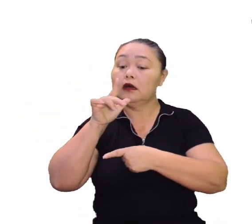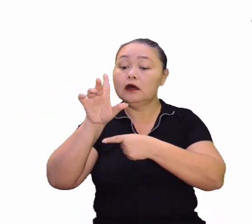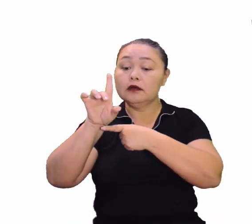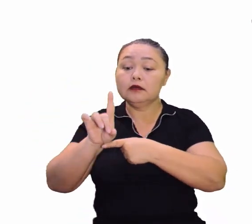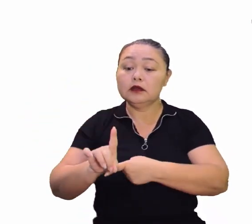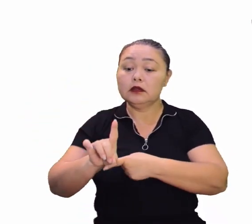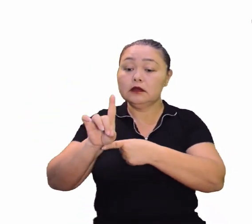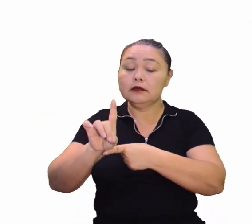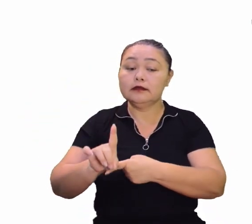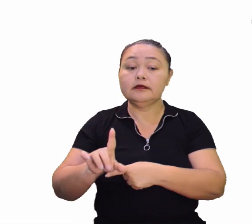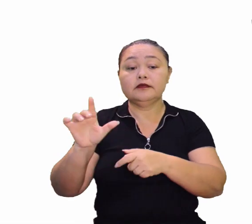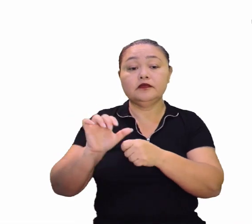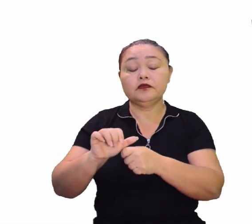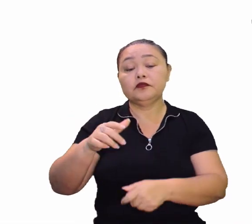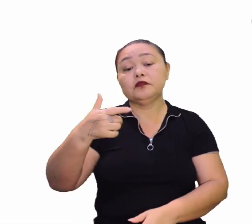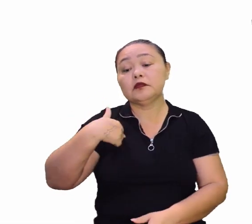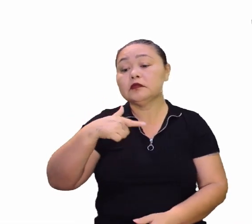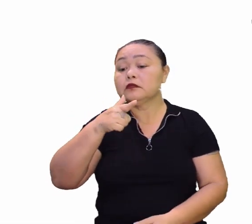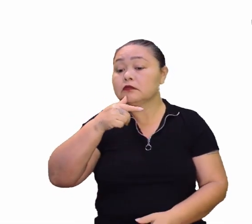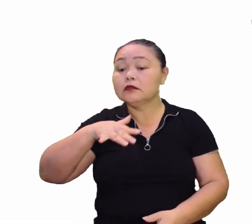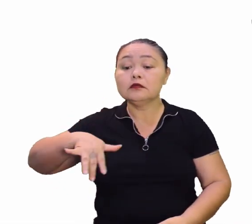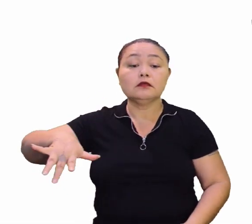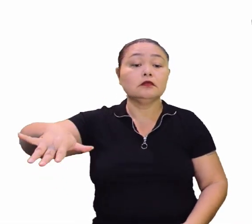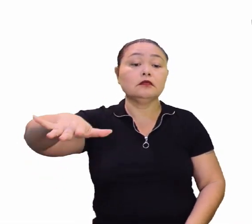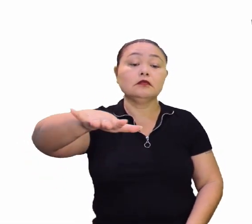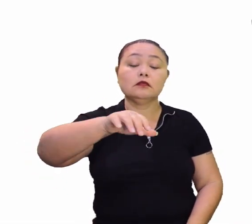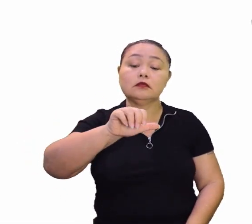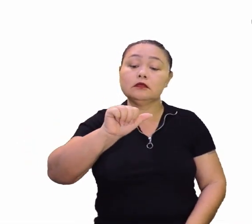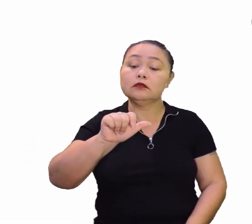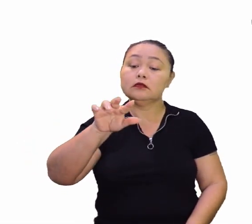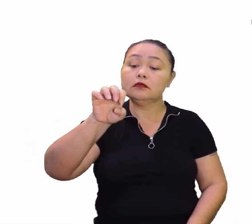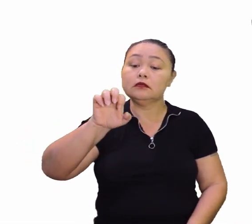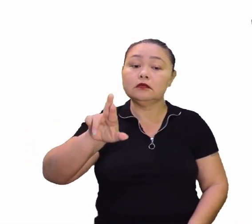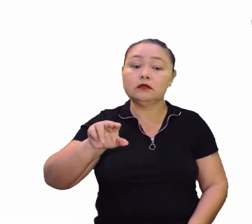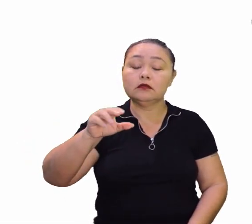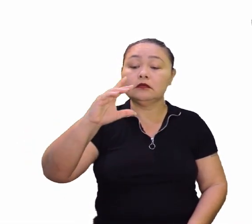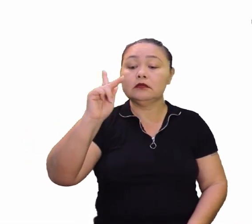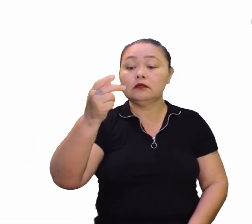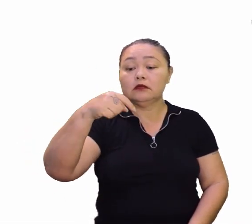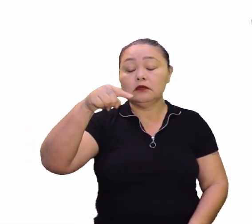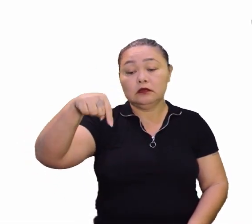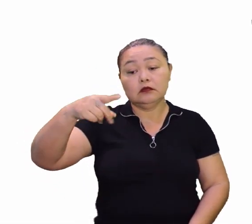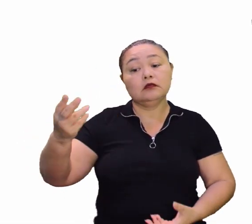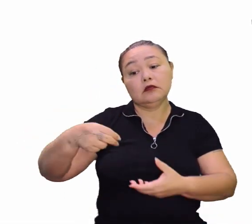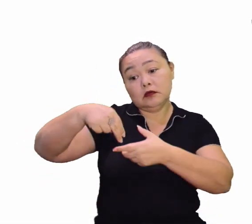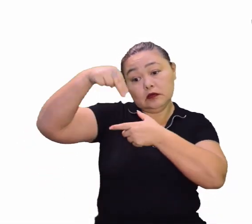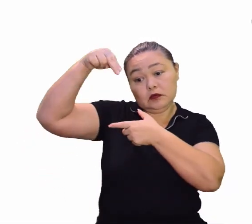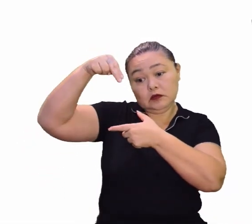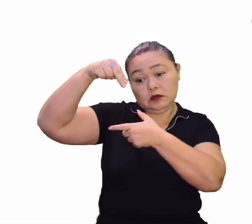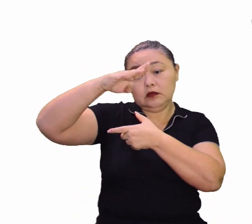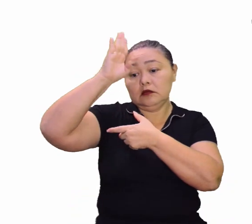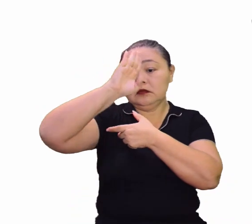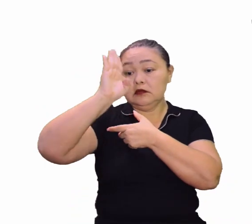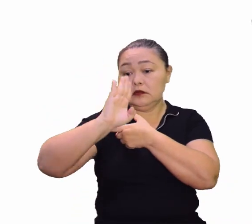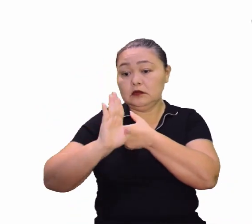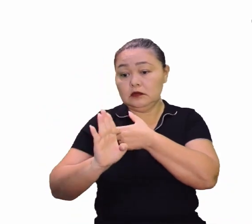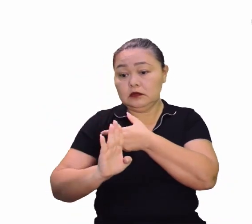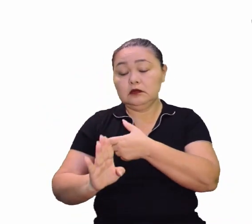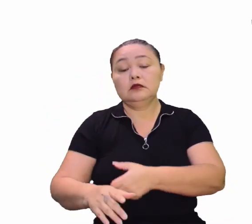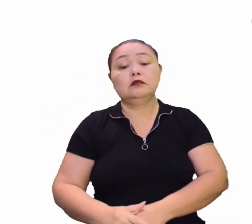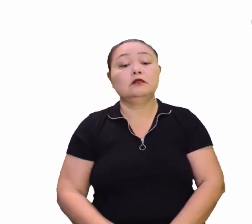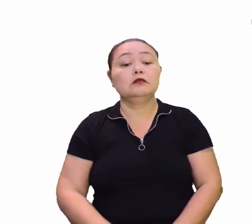O aquífero Alté do Chão. Está onde? No nosso país. Norte do Brasil. Muito bem.